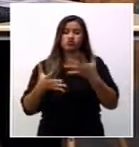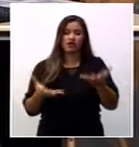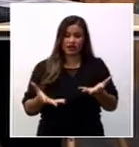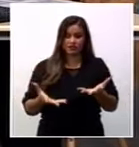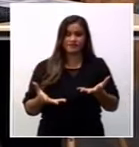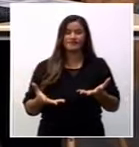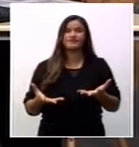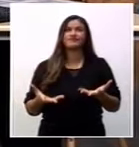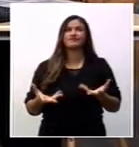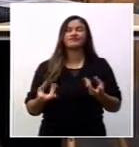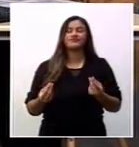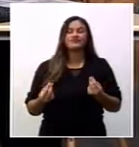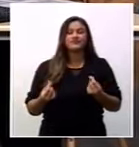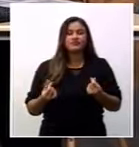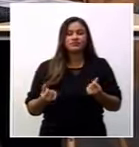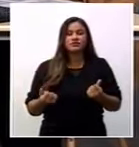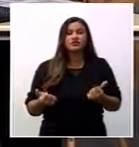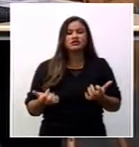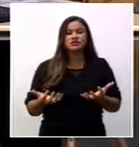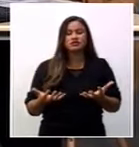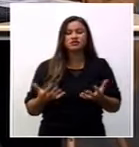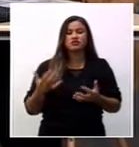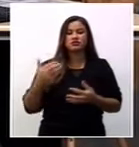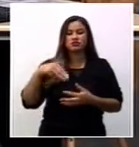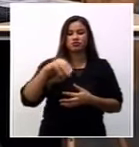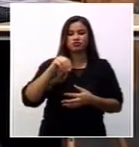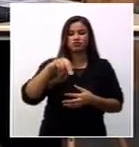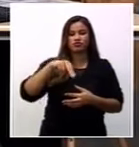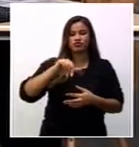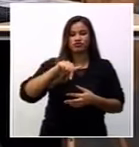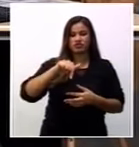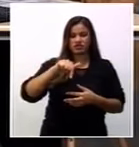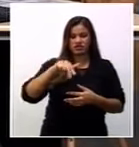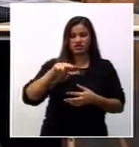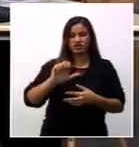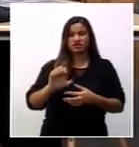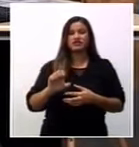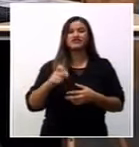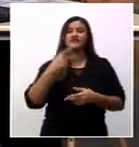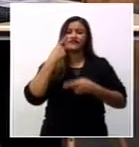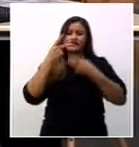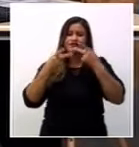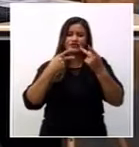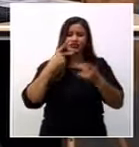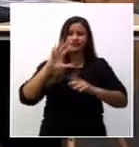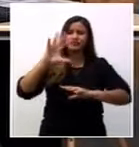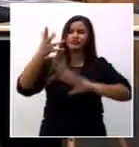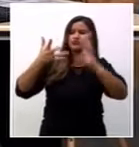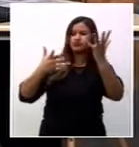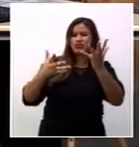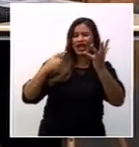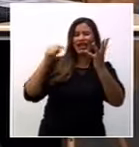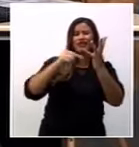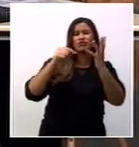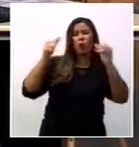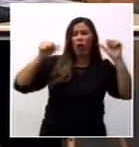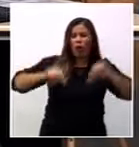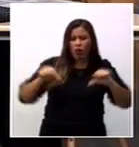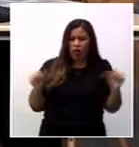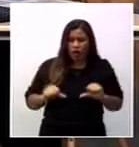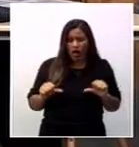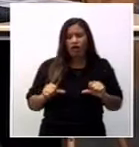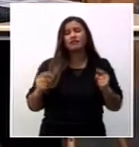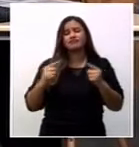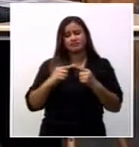exemplo, a Monique, que colocou que desastre é quando acontece algo muito ruim, né? E nós tivemos também